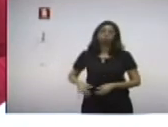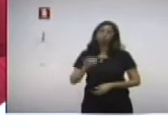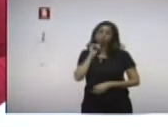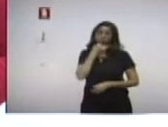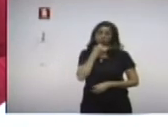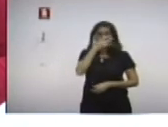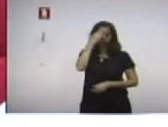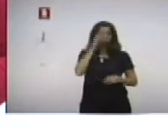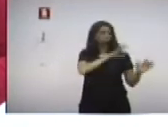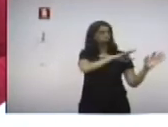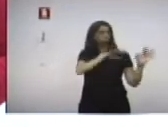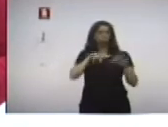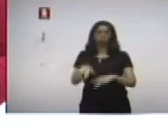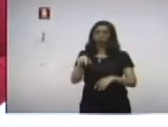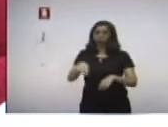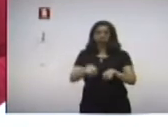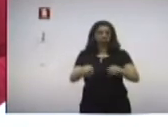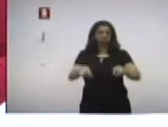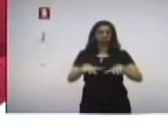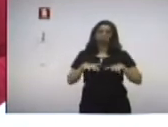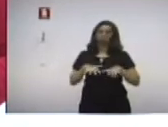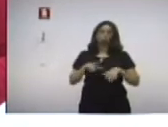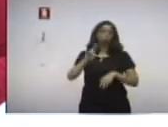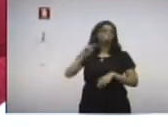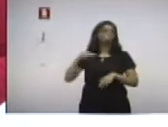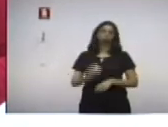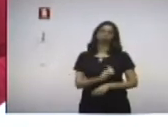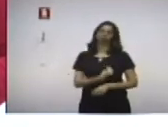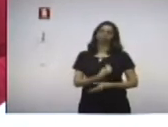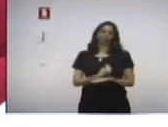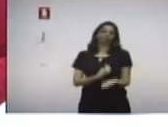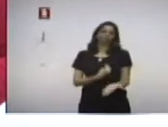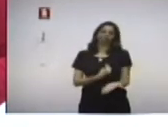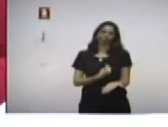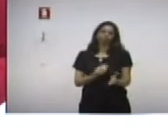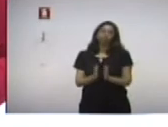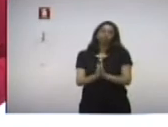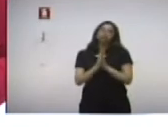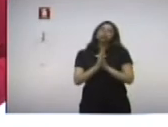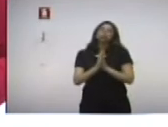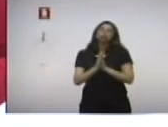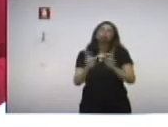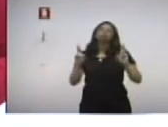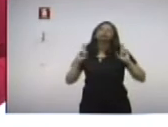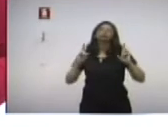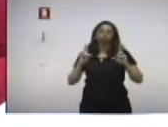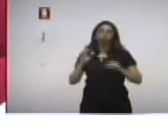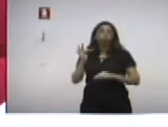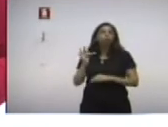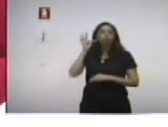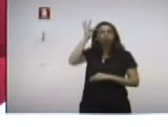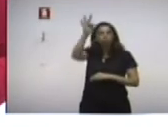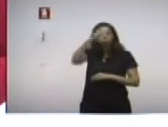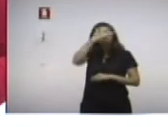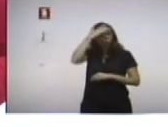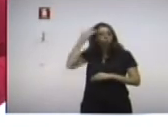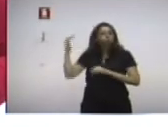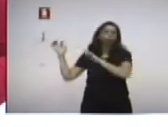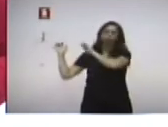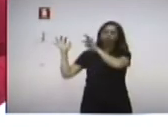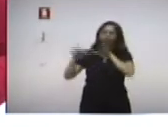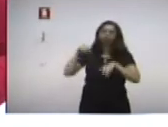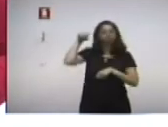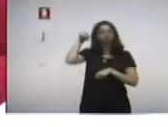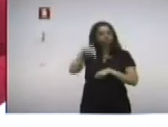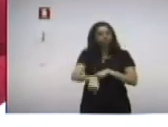não apareceu como todos os anos e faço apelo que a próxima elas compareçam